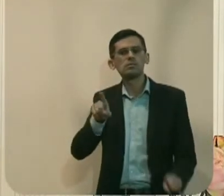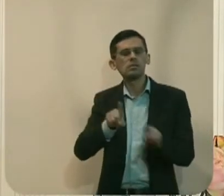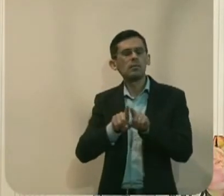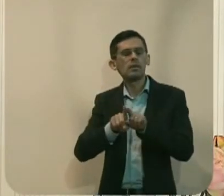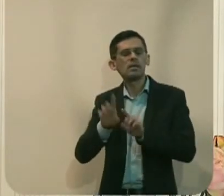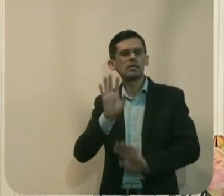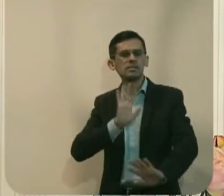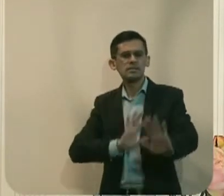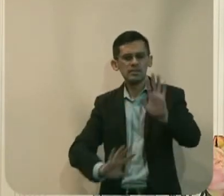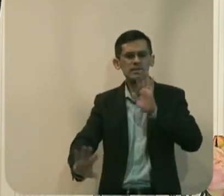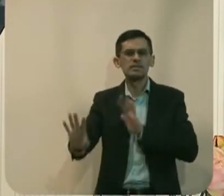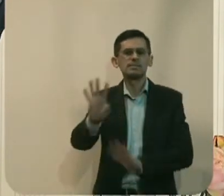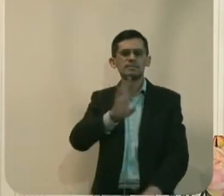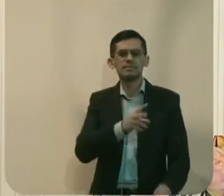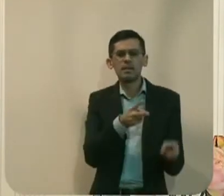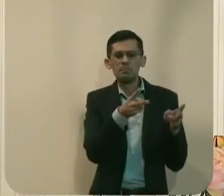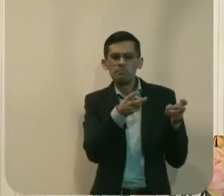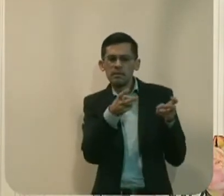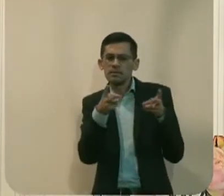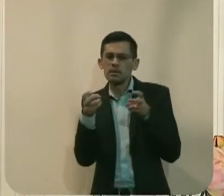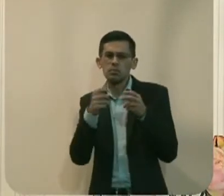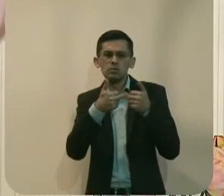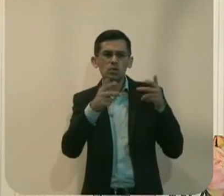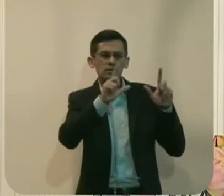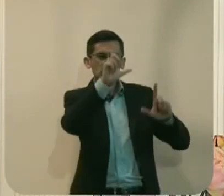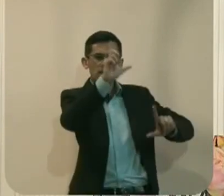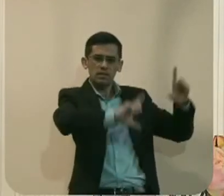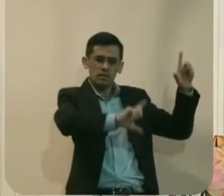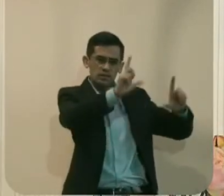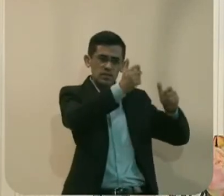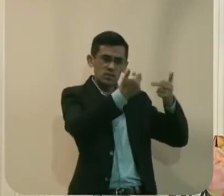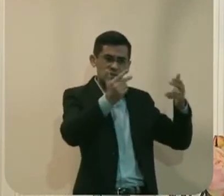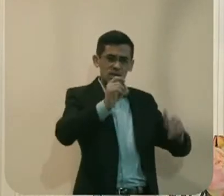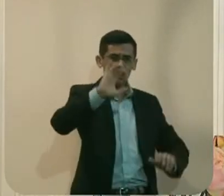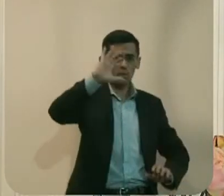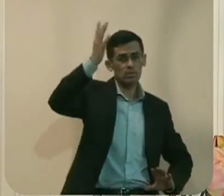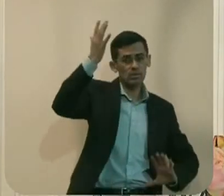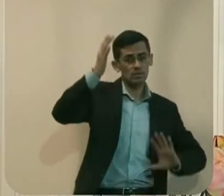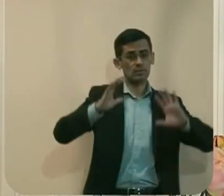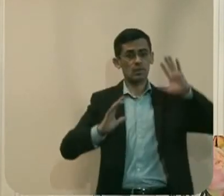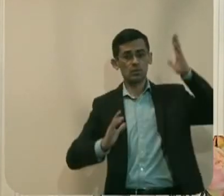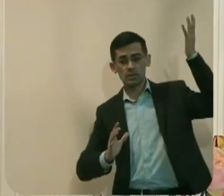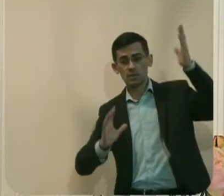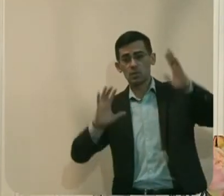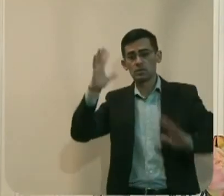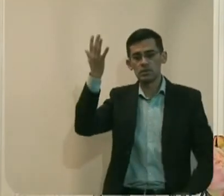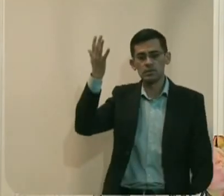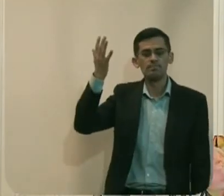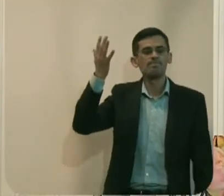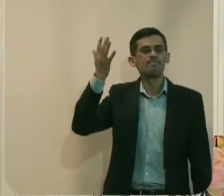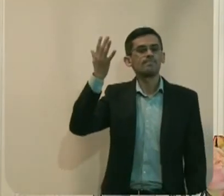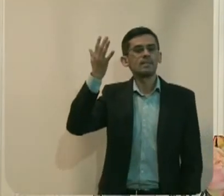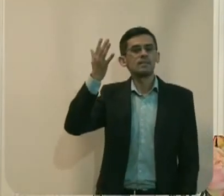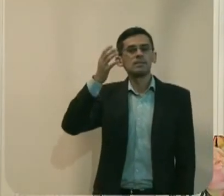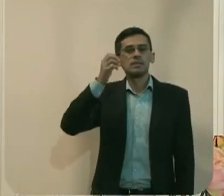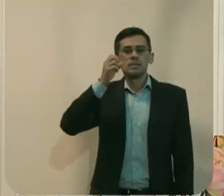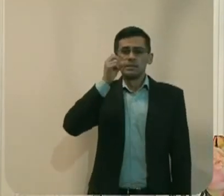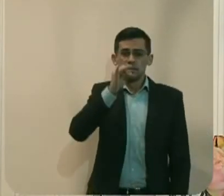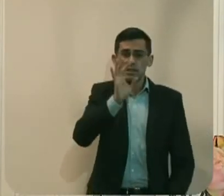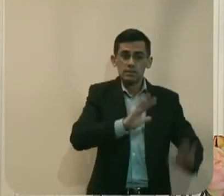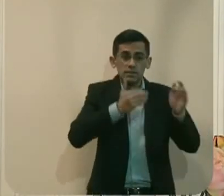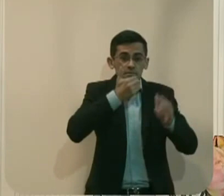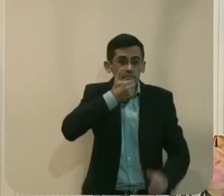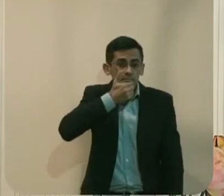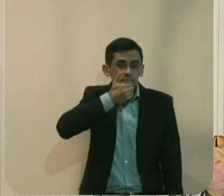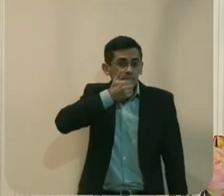às vezes para os noticiários, para tanta coisa que está acontecendo, se melhora um